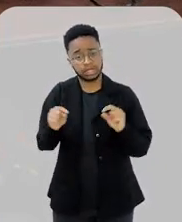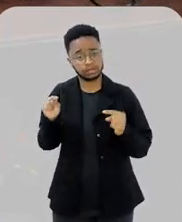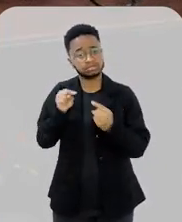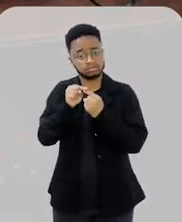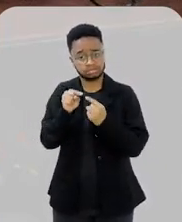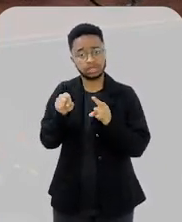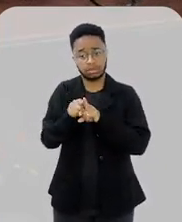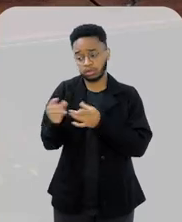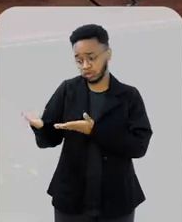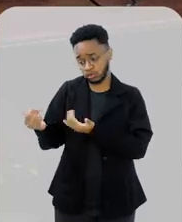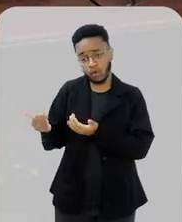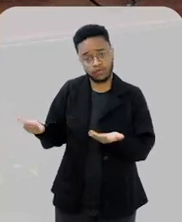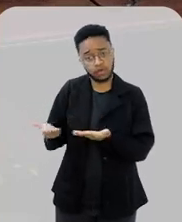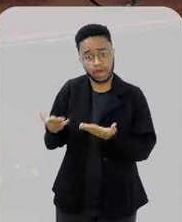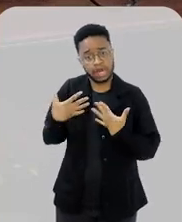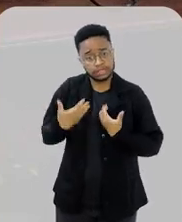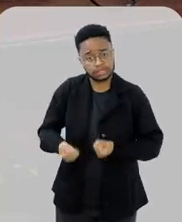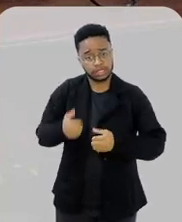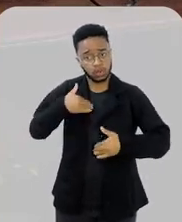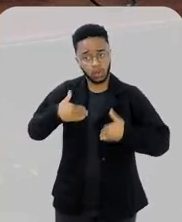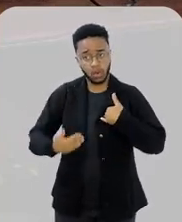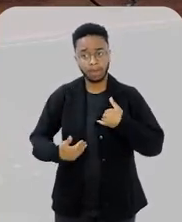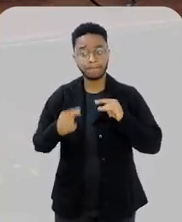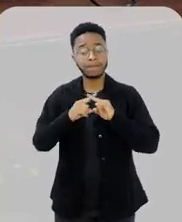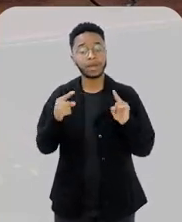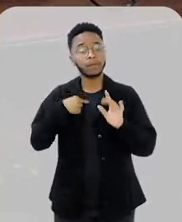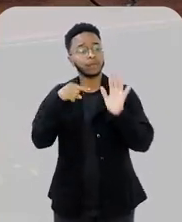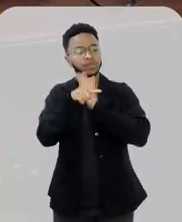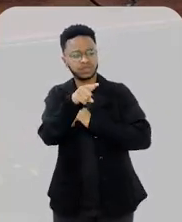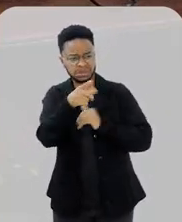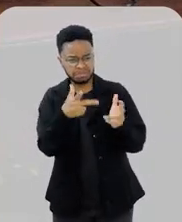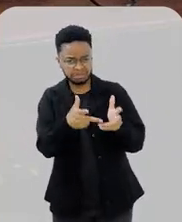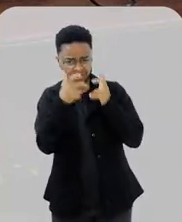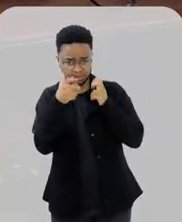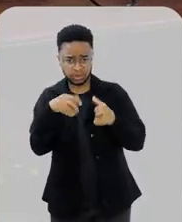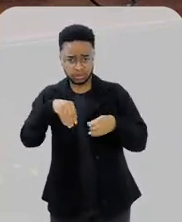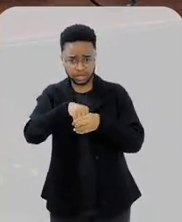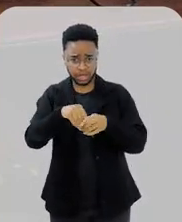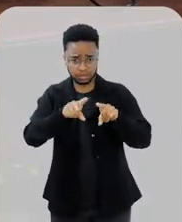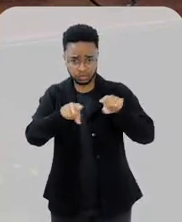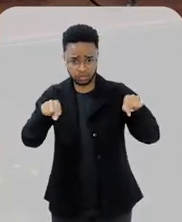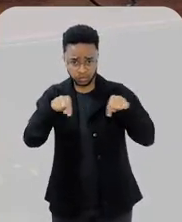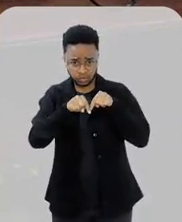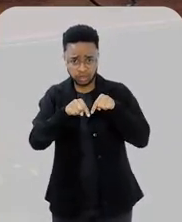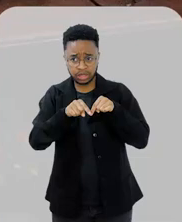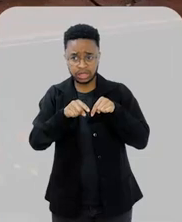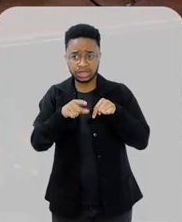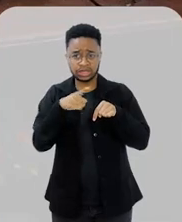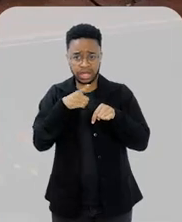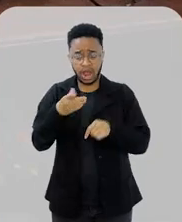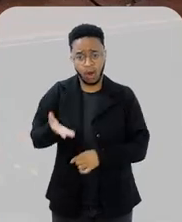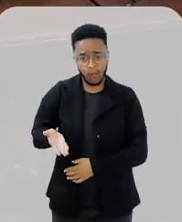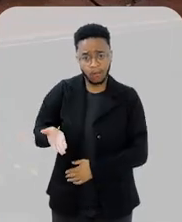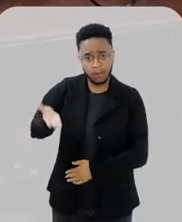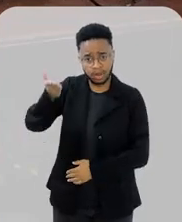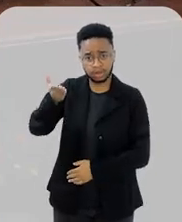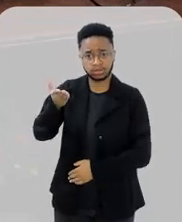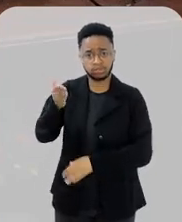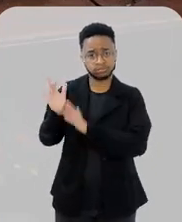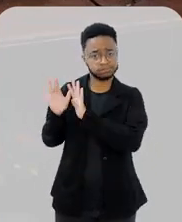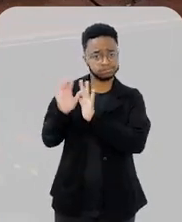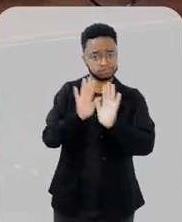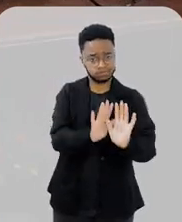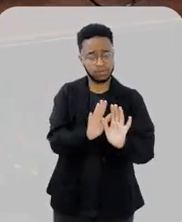né? Dessa juventude que está chegando agora. Mas você tem percebido no seu consultório, um aumento dessas jovens,